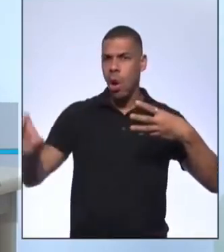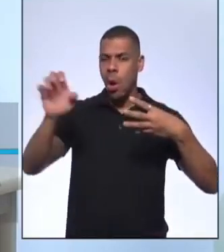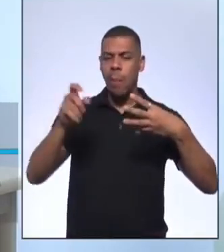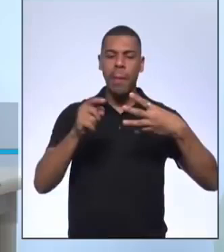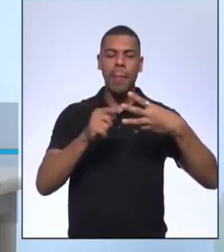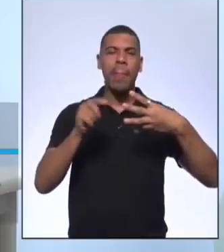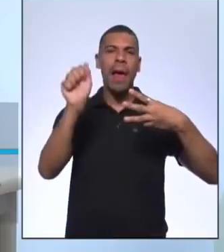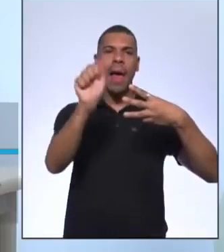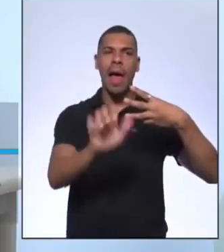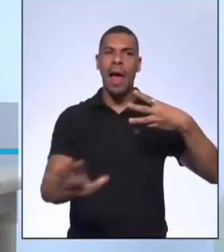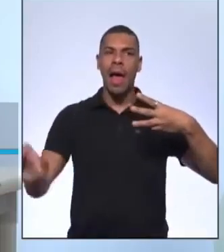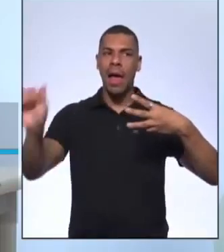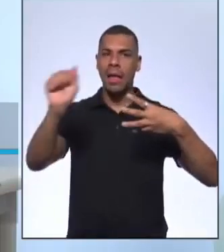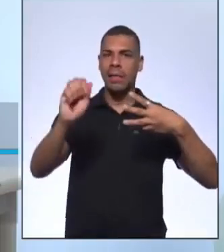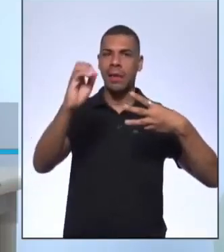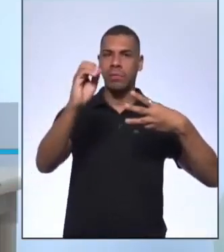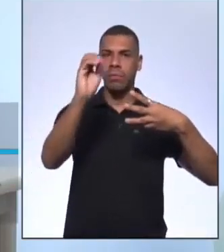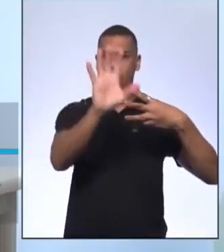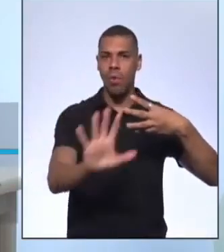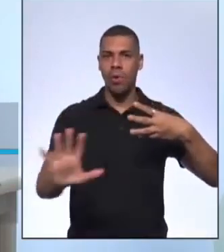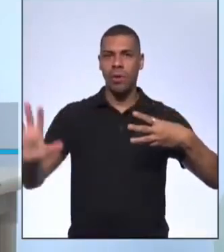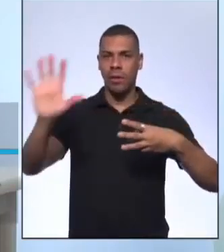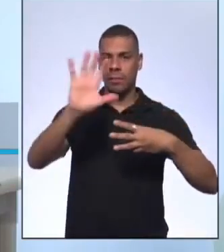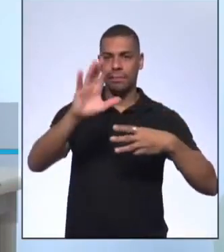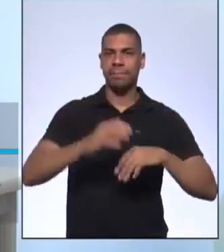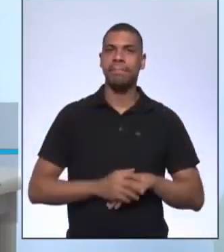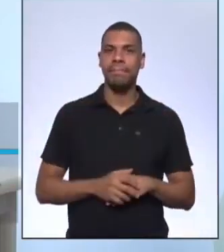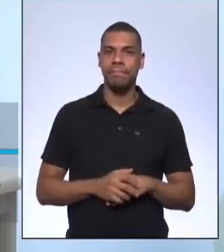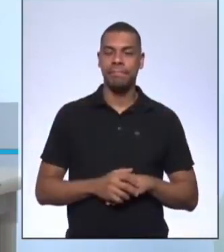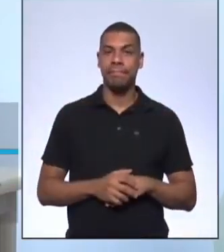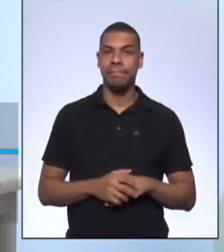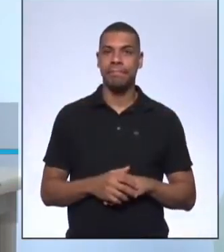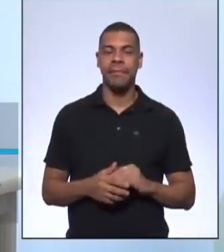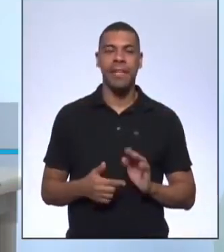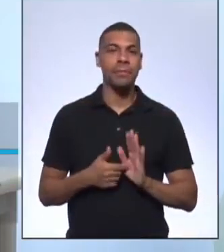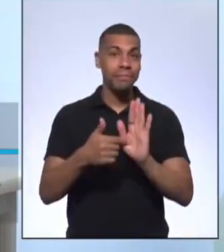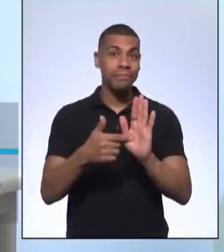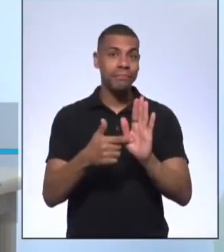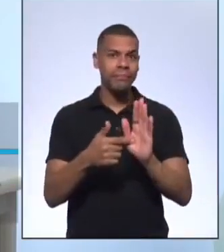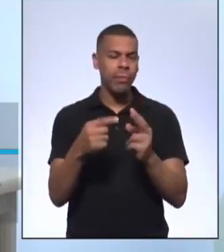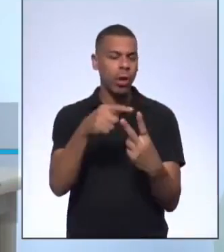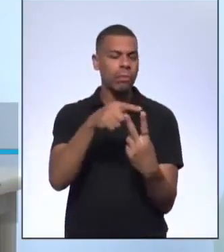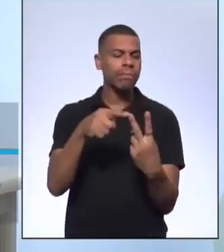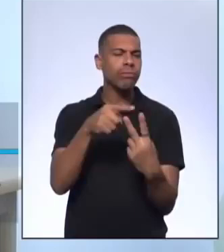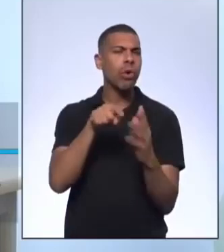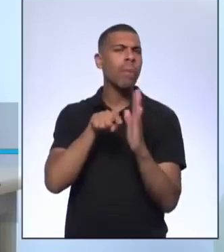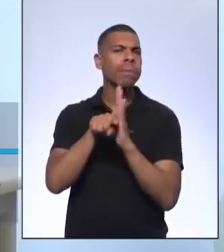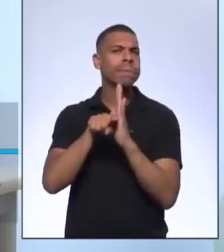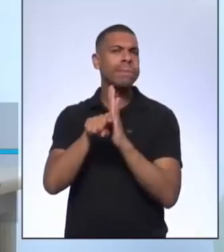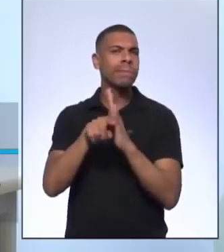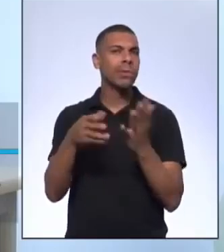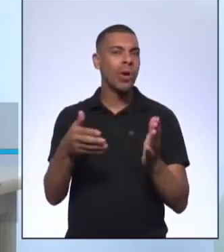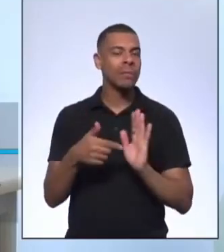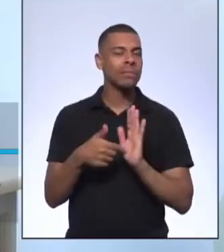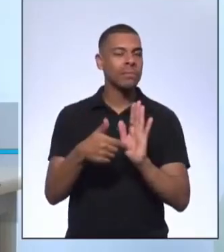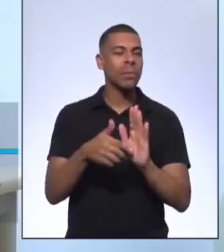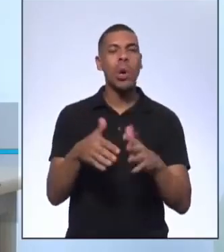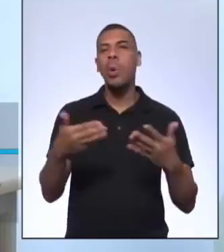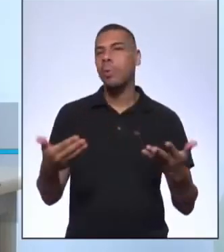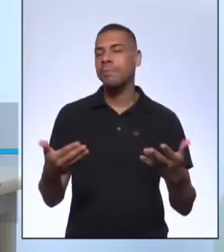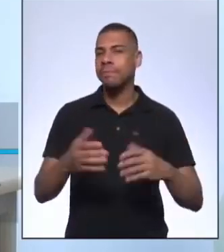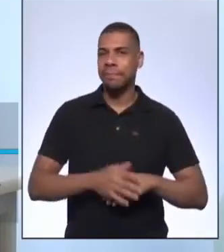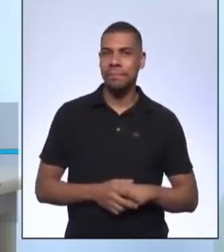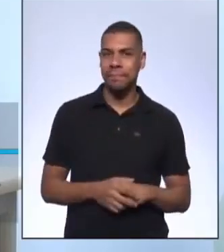é relacionado à questão da Oceania e nós trouxemos duas questões para vocês. Então, vamos retomar quais são